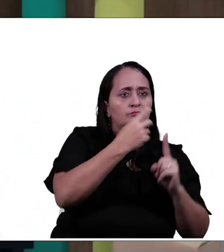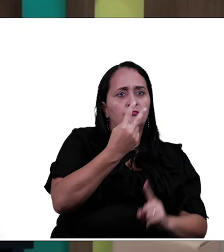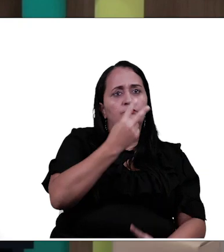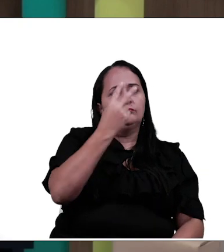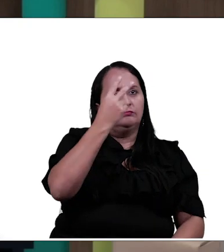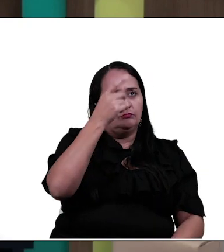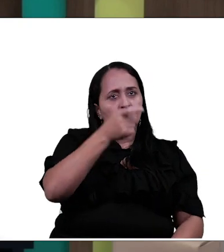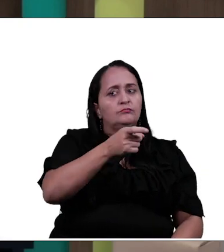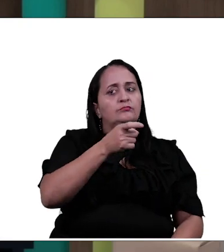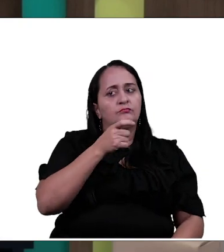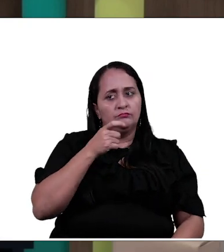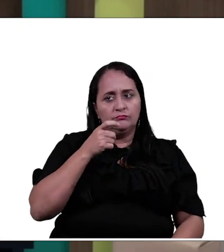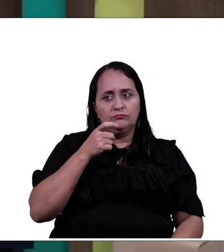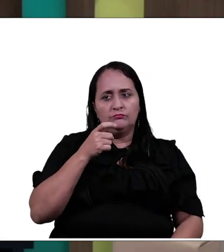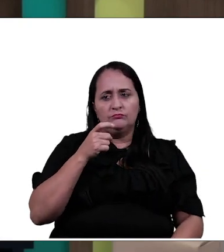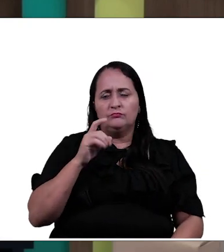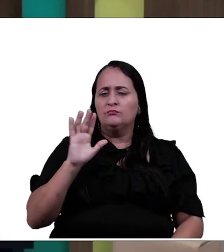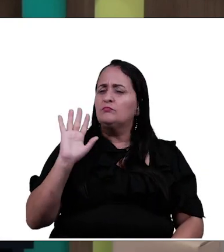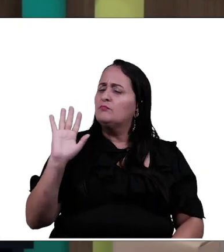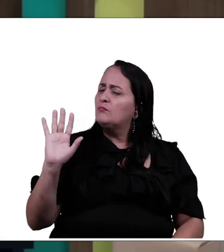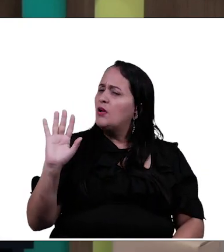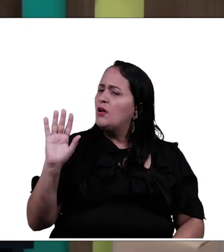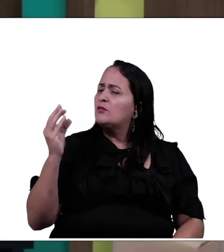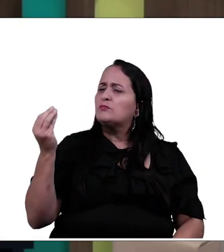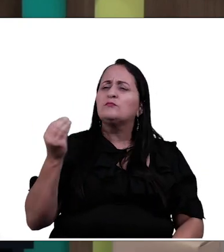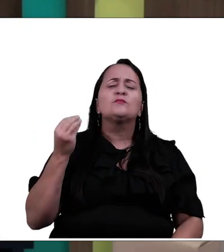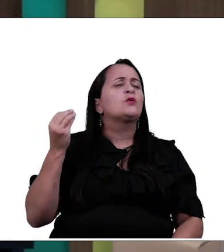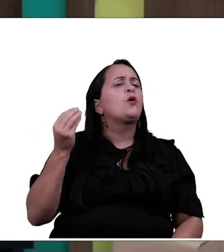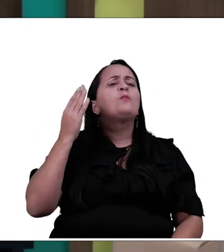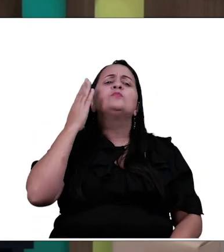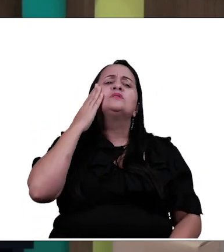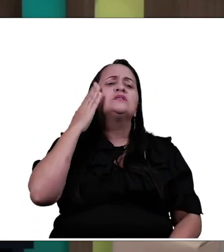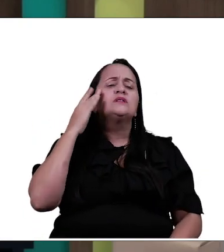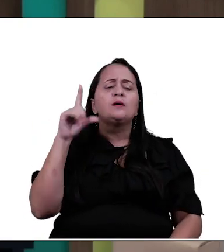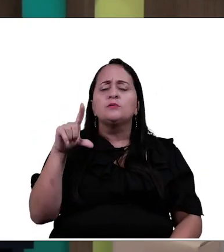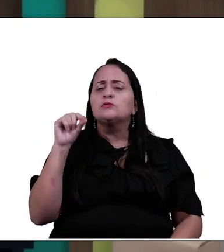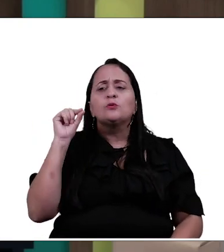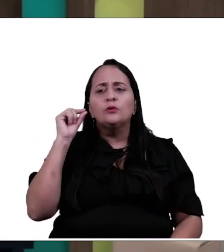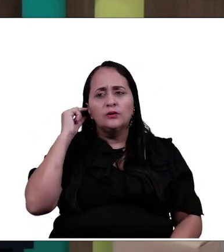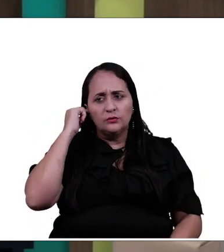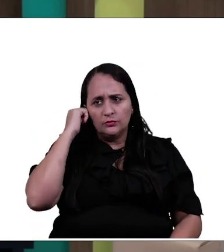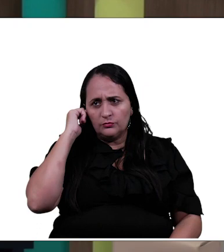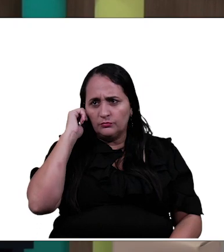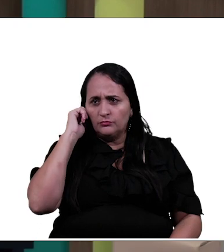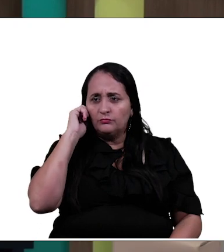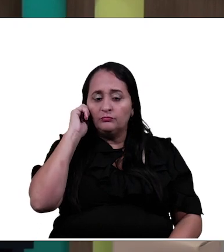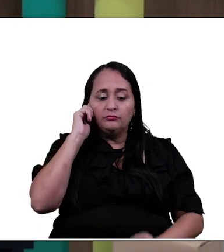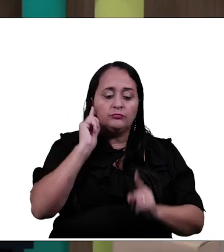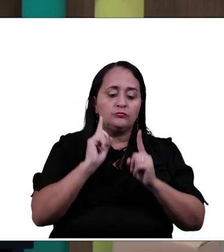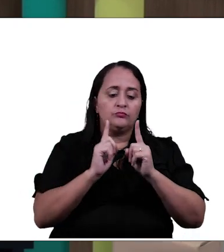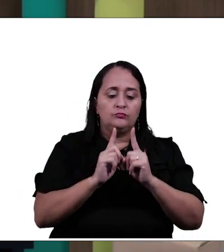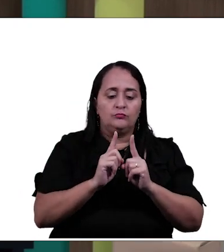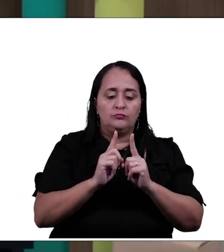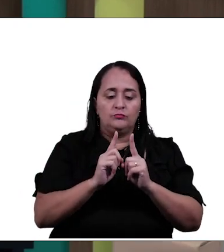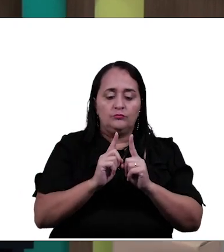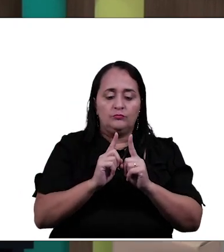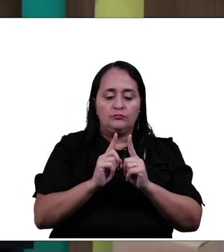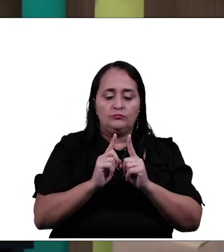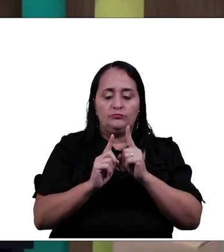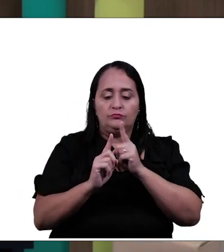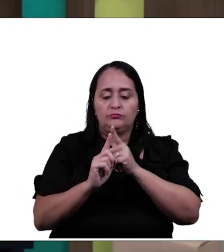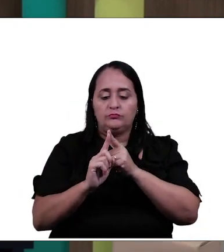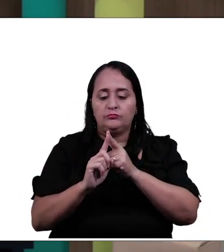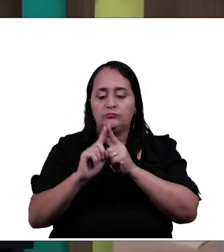observasse quantos algarismos tem no período? Isso para que eu tente colocar, para que